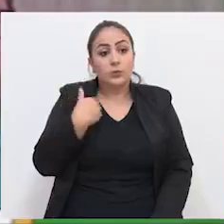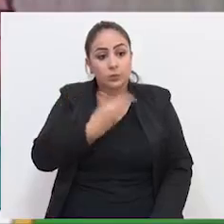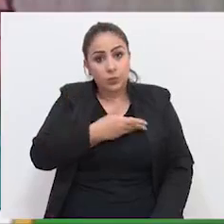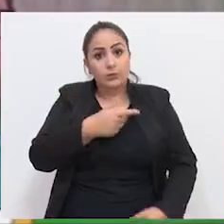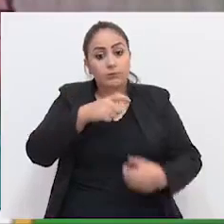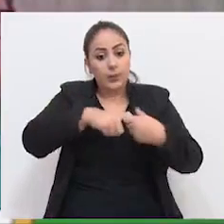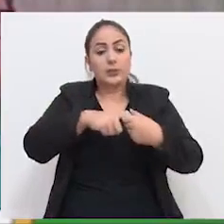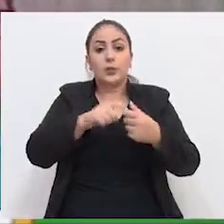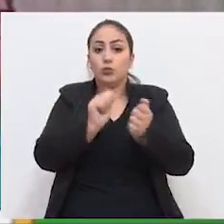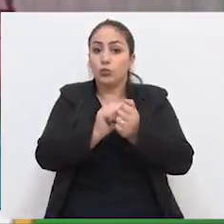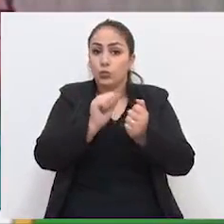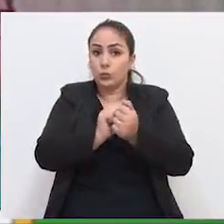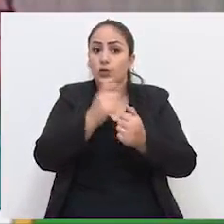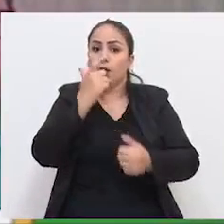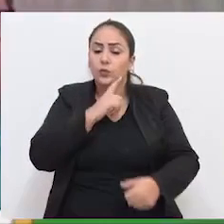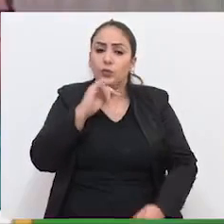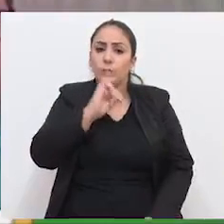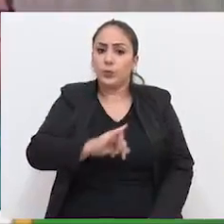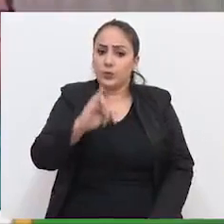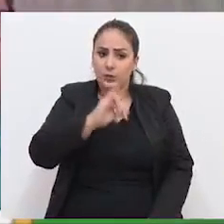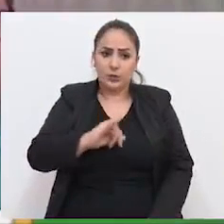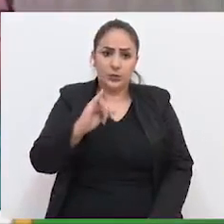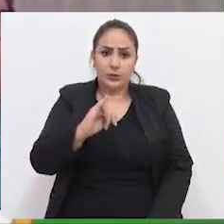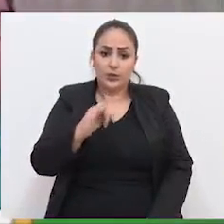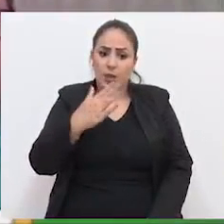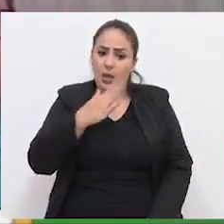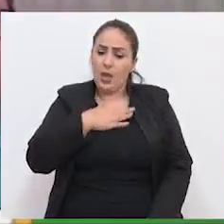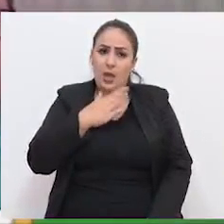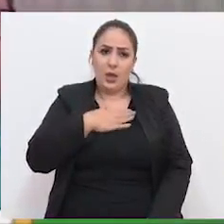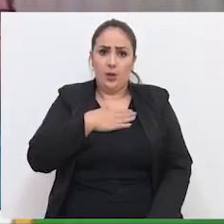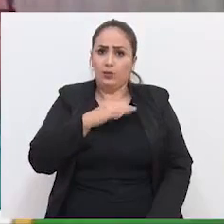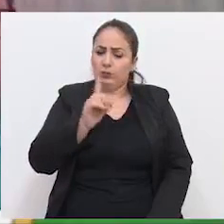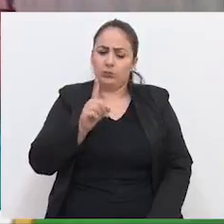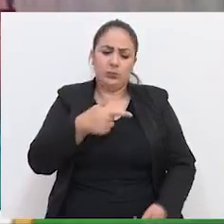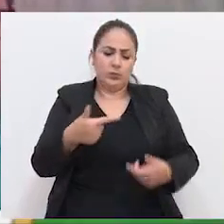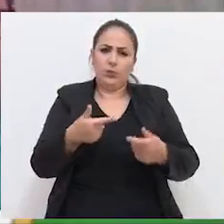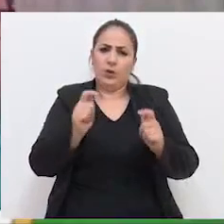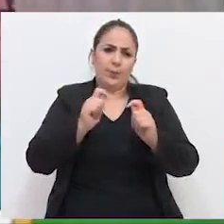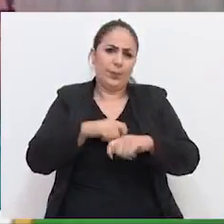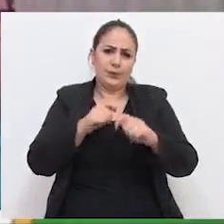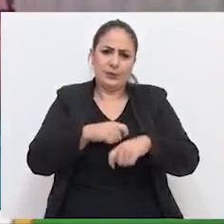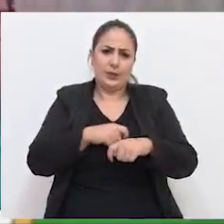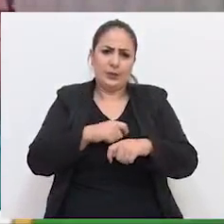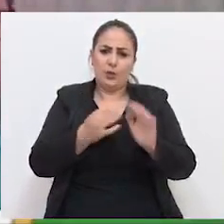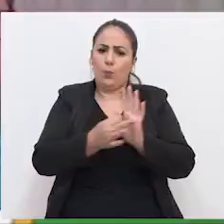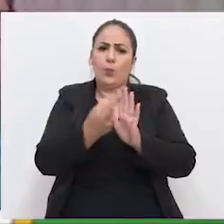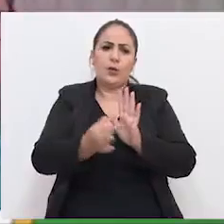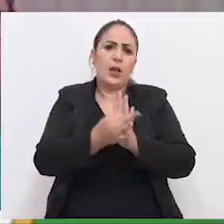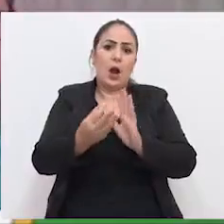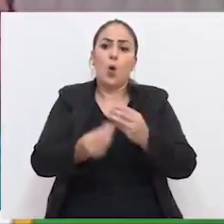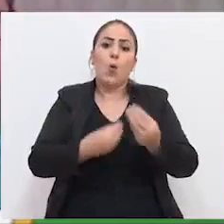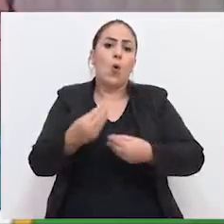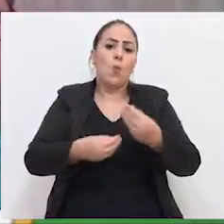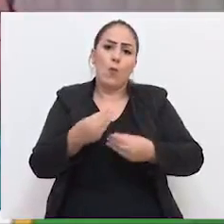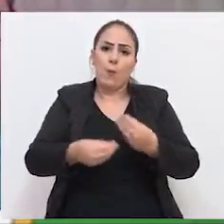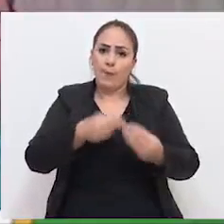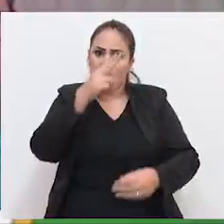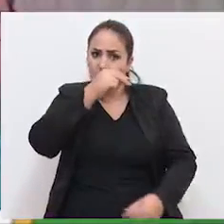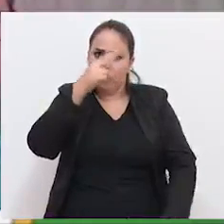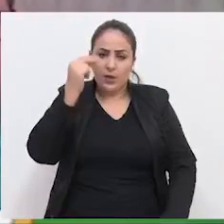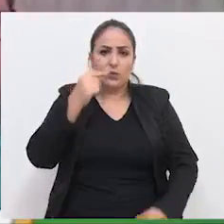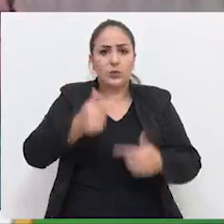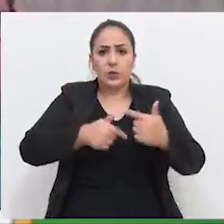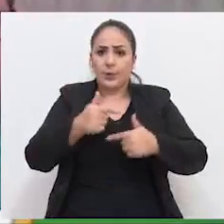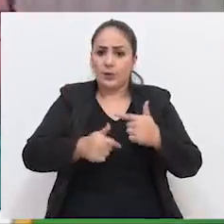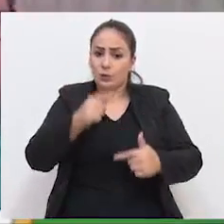buscamos esta parceria, acho que é importante, não tenho condições de opinar sobre como o prefeito